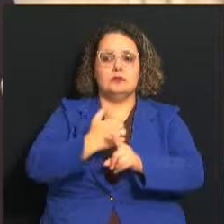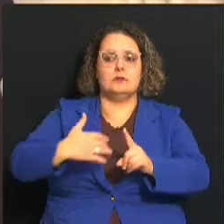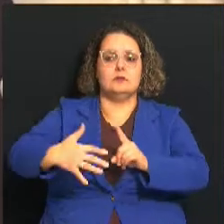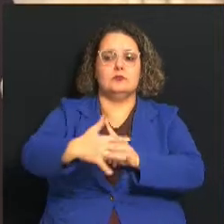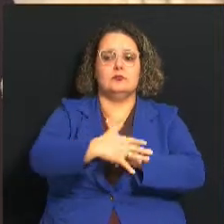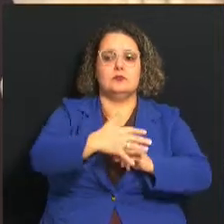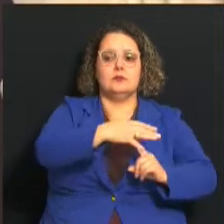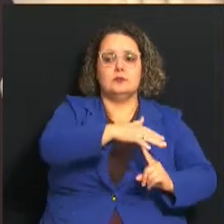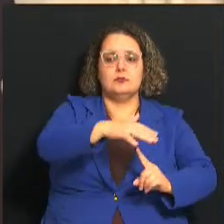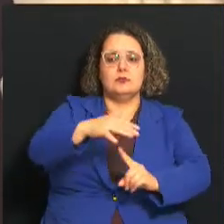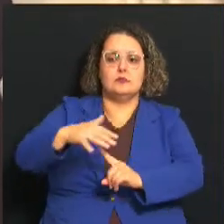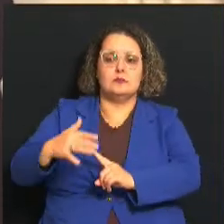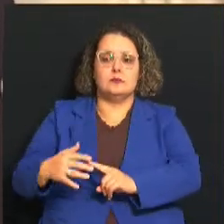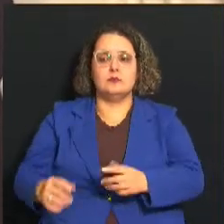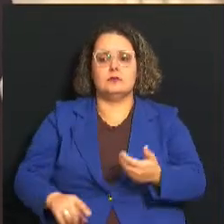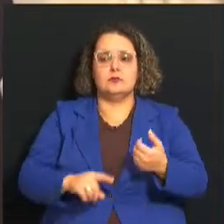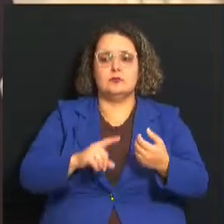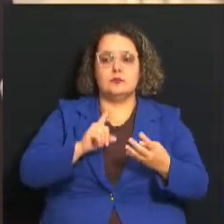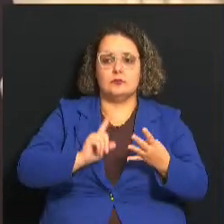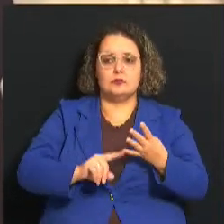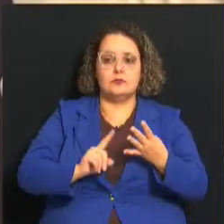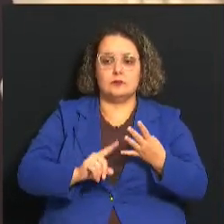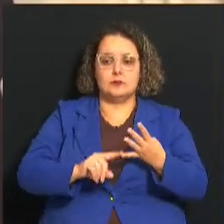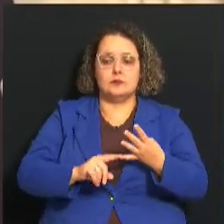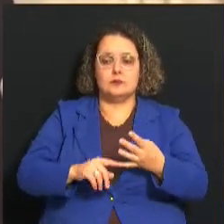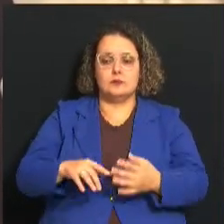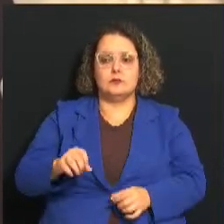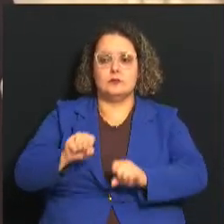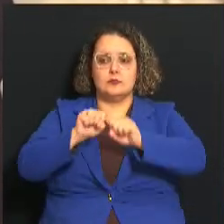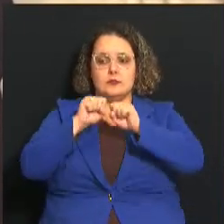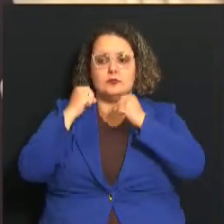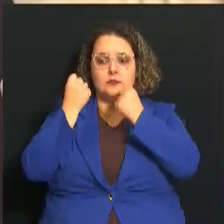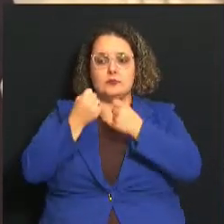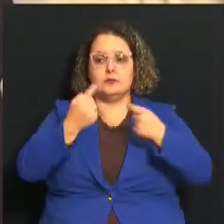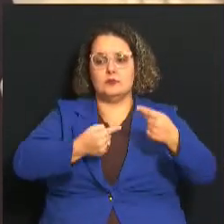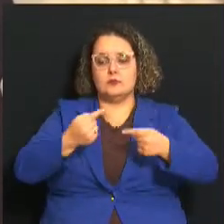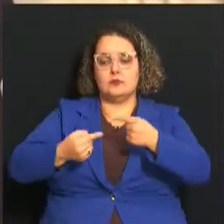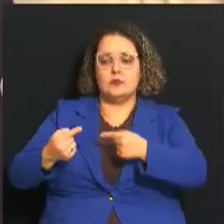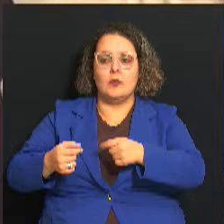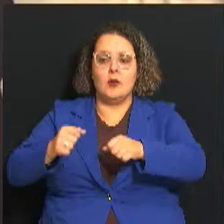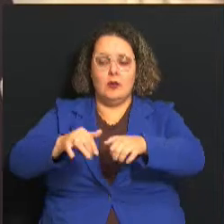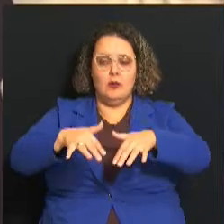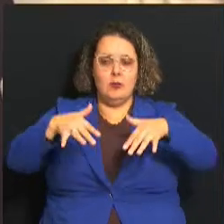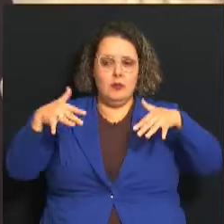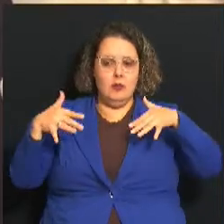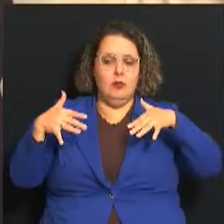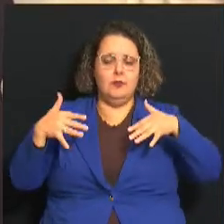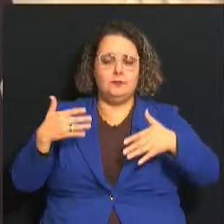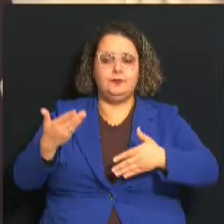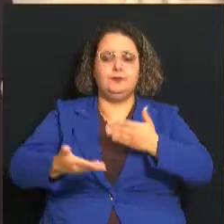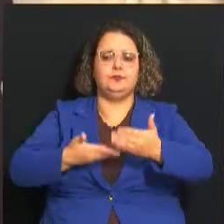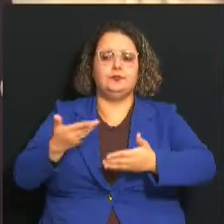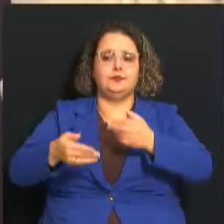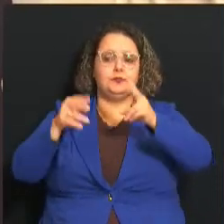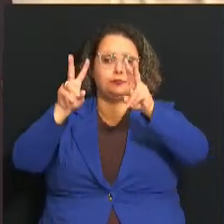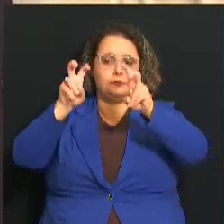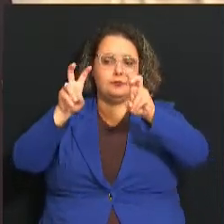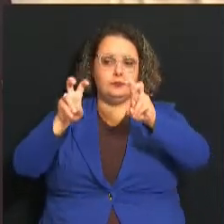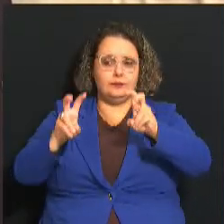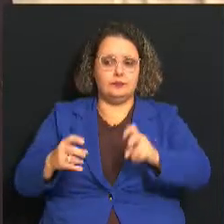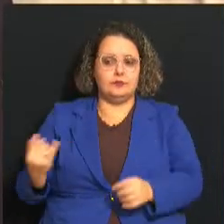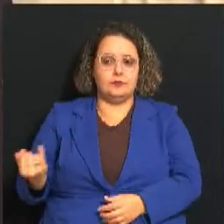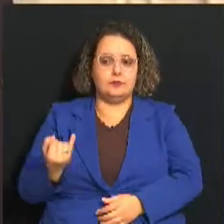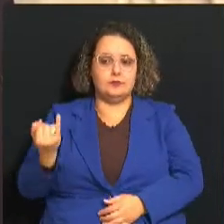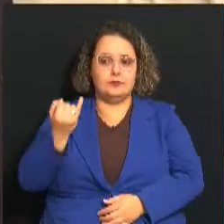Campinas. 4. Realizar seminários, debates e audiências que tratem de temas importantes